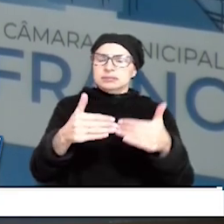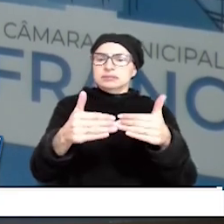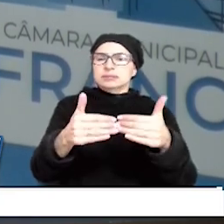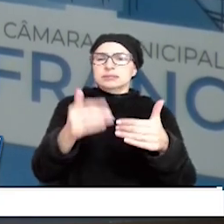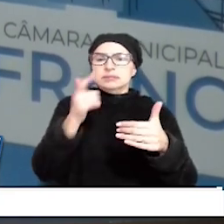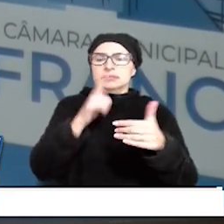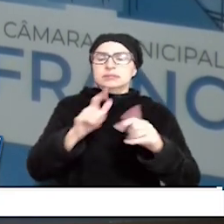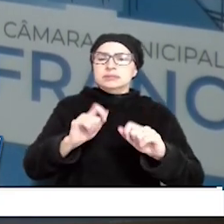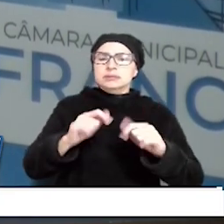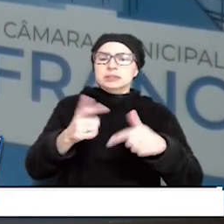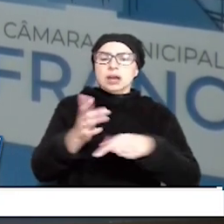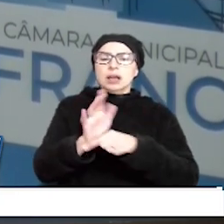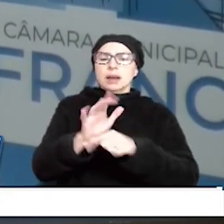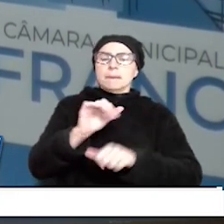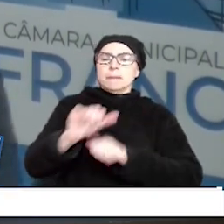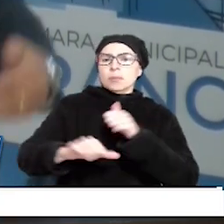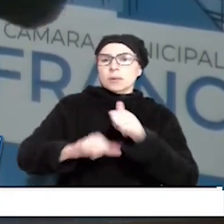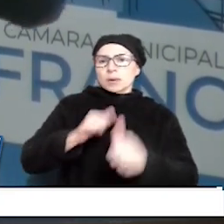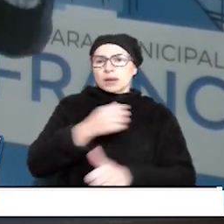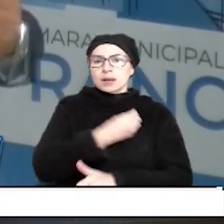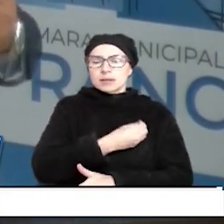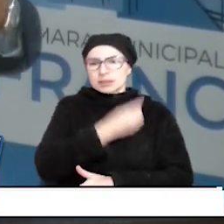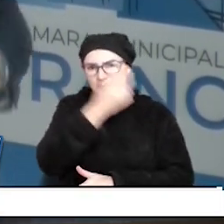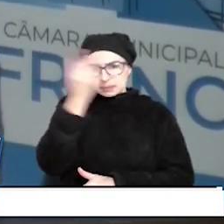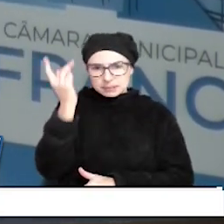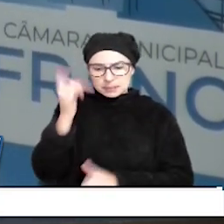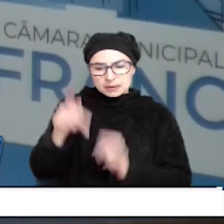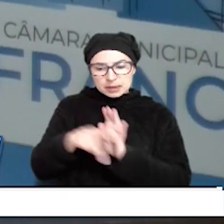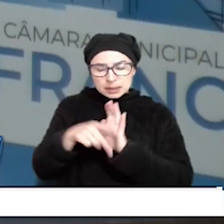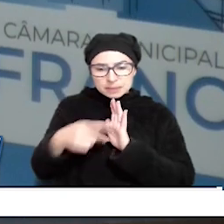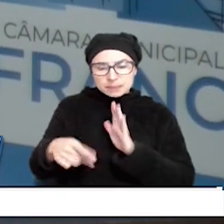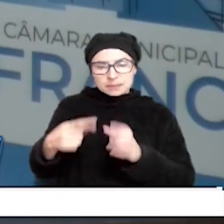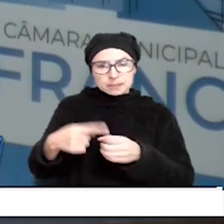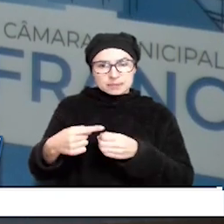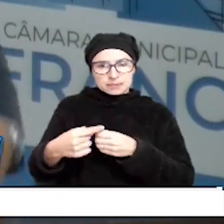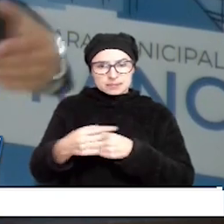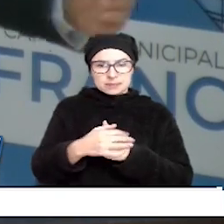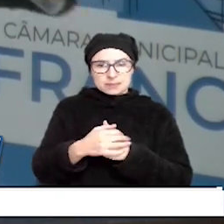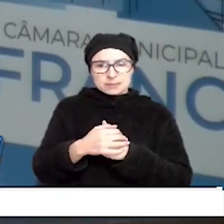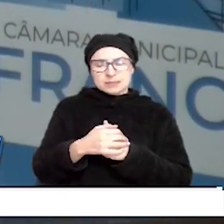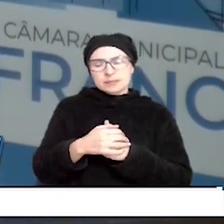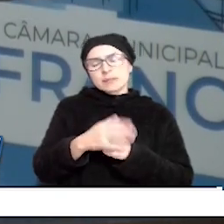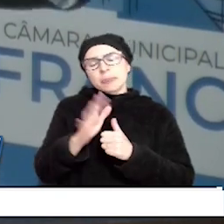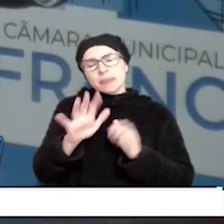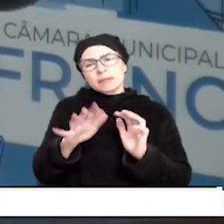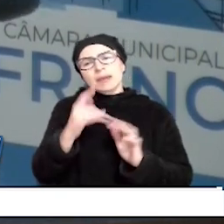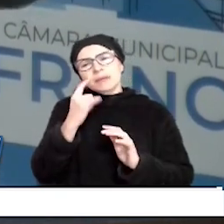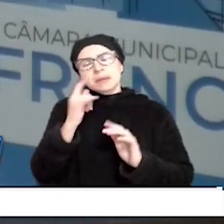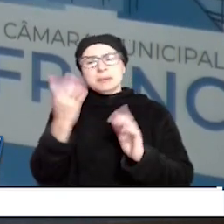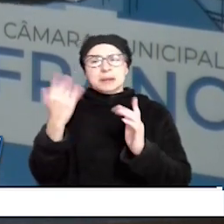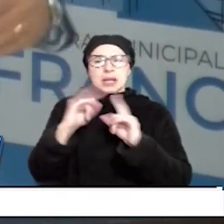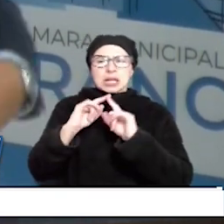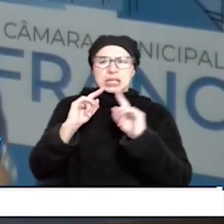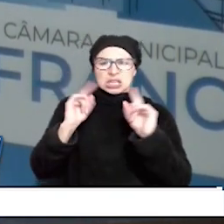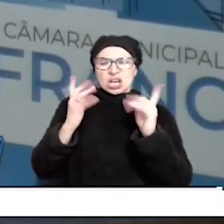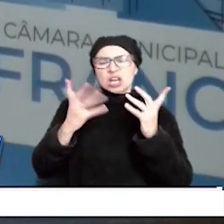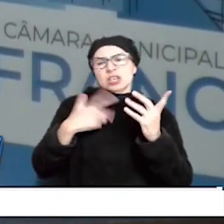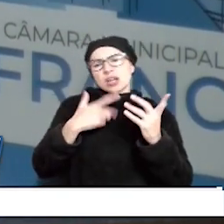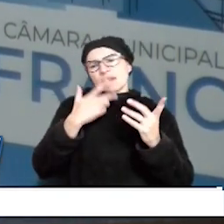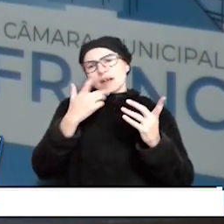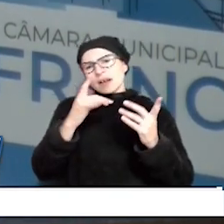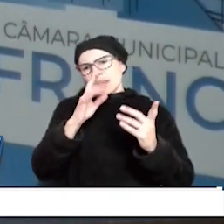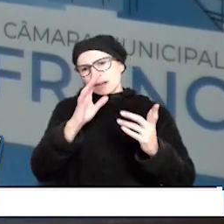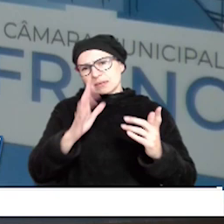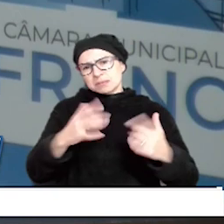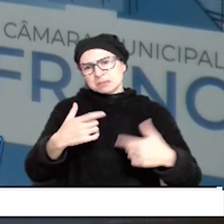fazer a diferença na vida das pessoas do nosso município. Muitas vezes eu vi aqui, eu fui criticado aqui hoje, a fala foi direcionada a